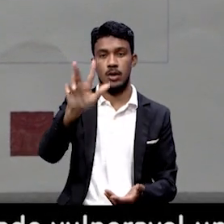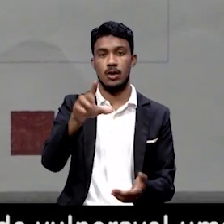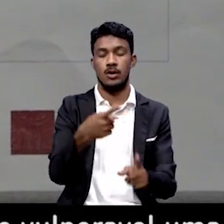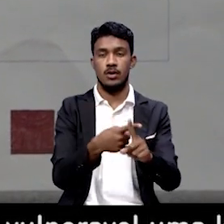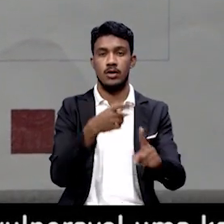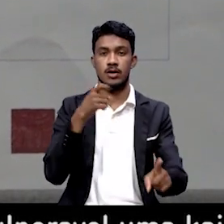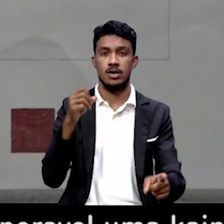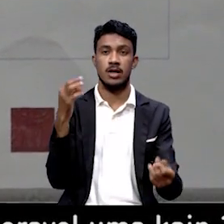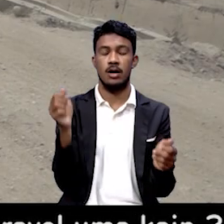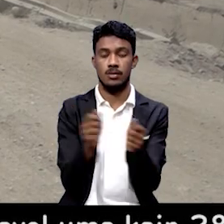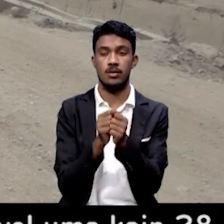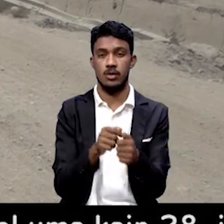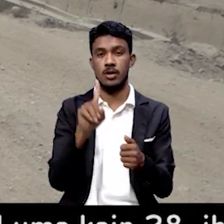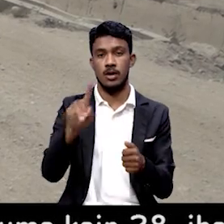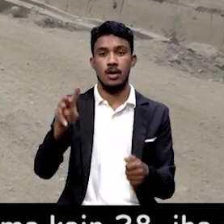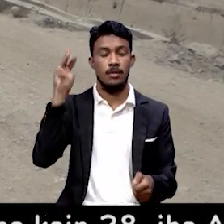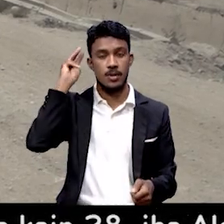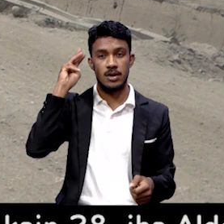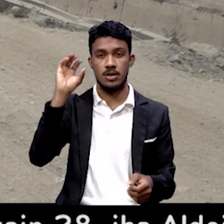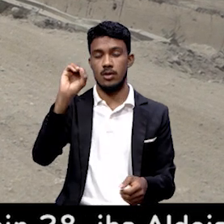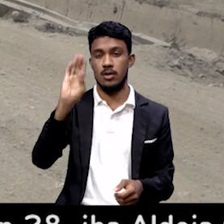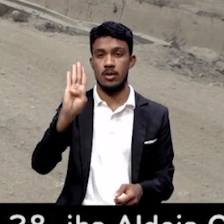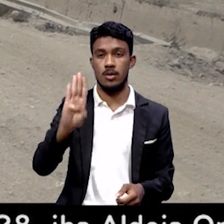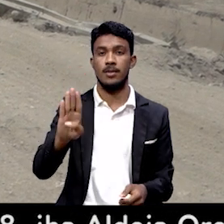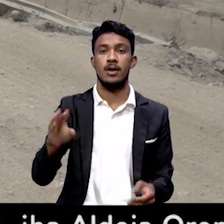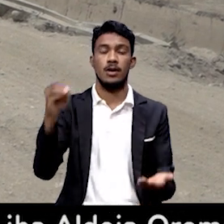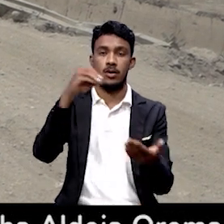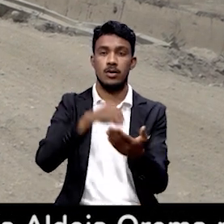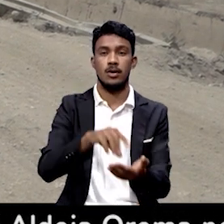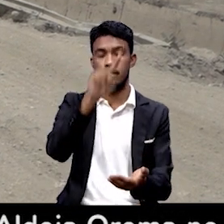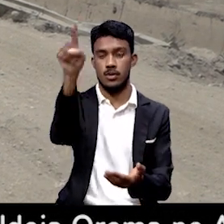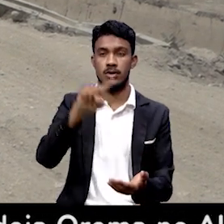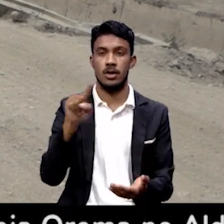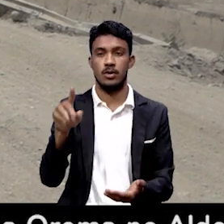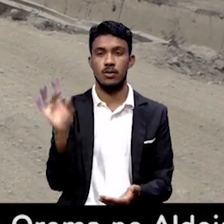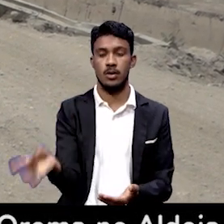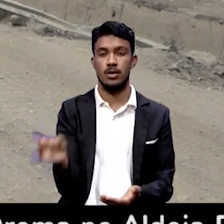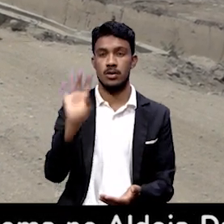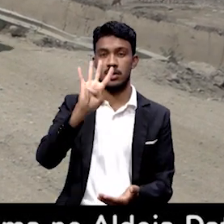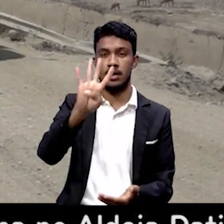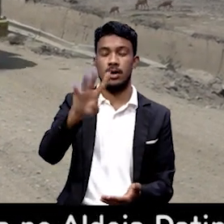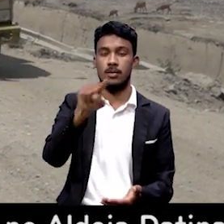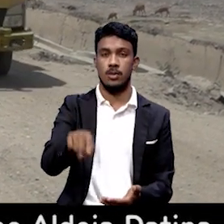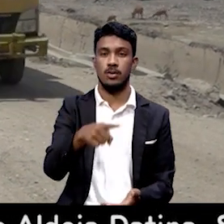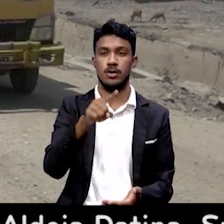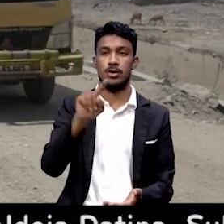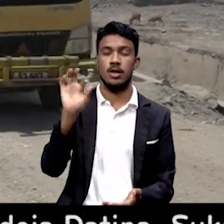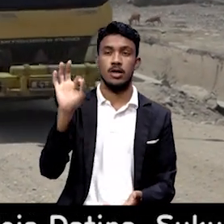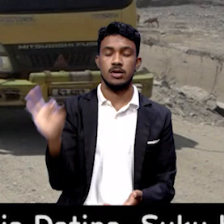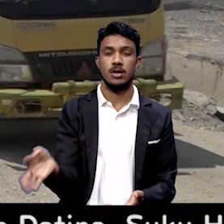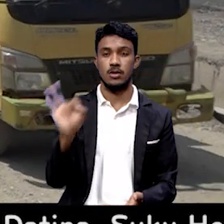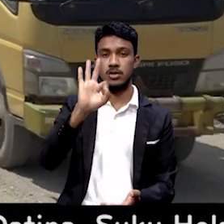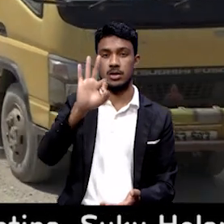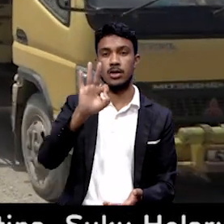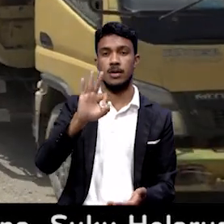montante idane, Ministério Obras Públicas executa ona por cento walo nulo resing hat ponto se anulo resing sia,